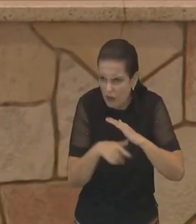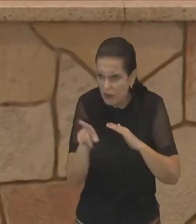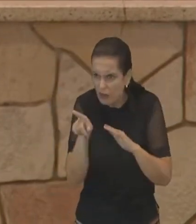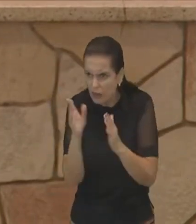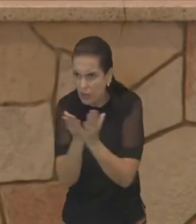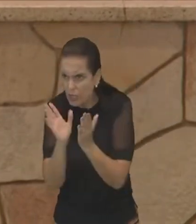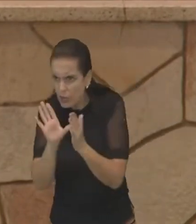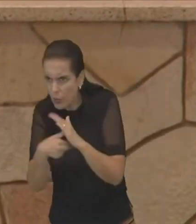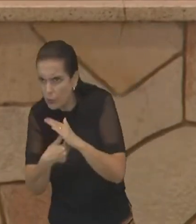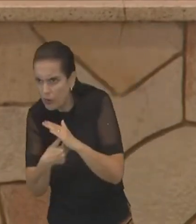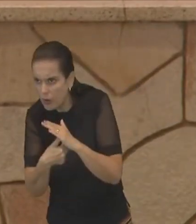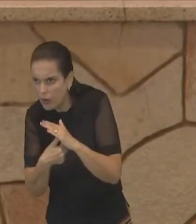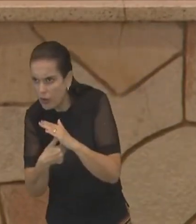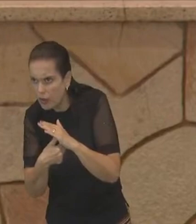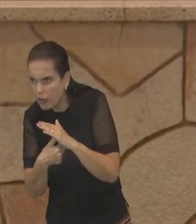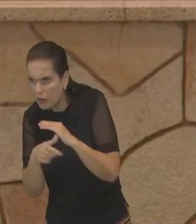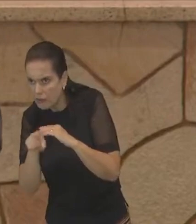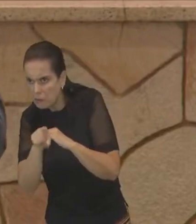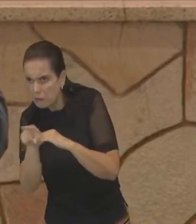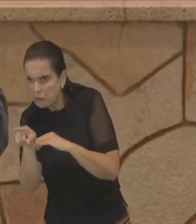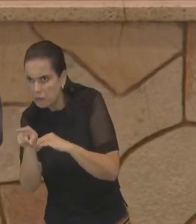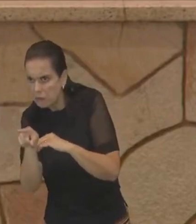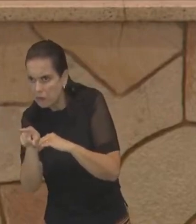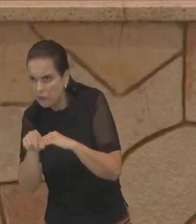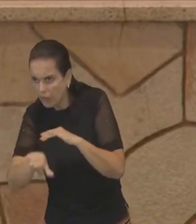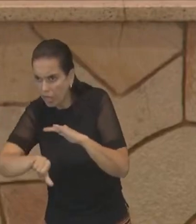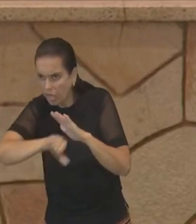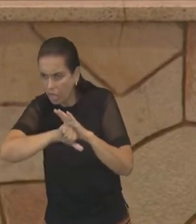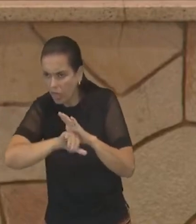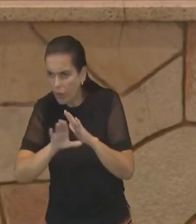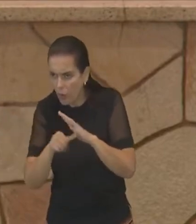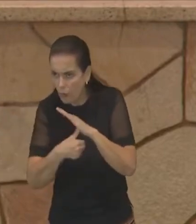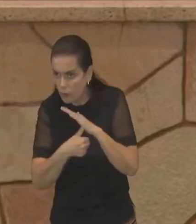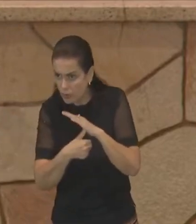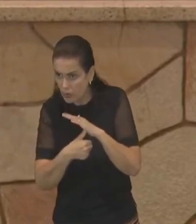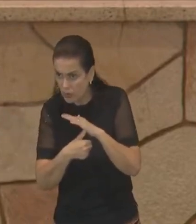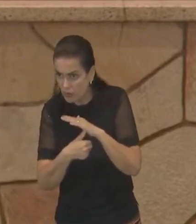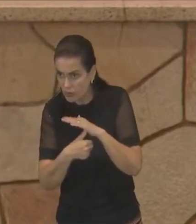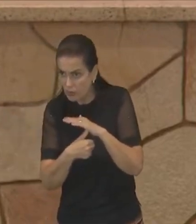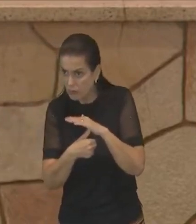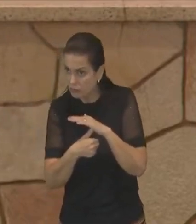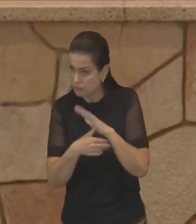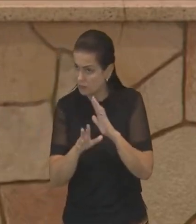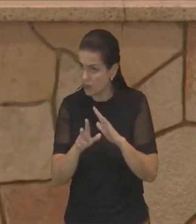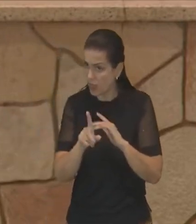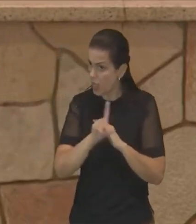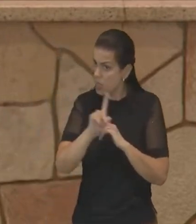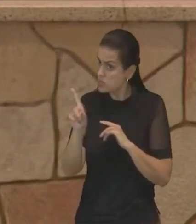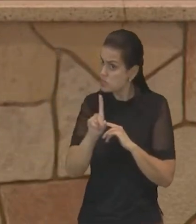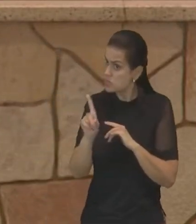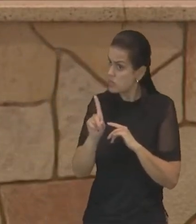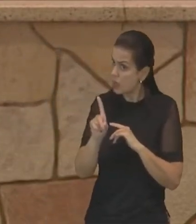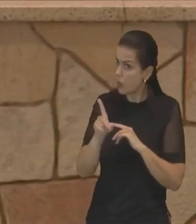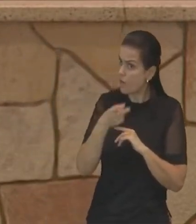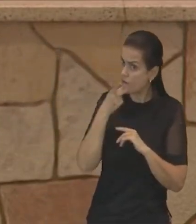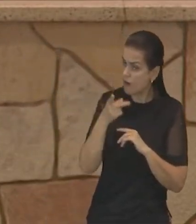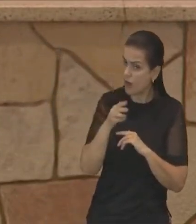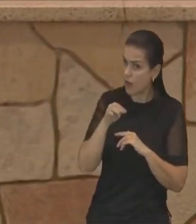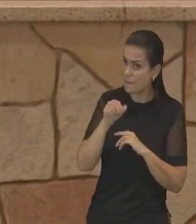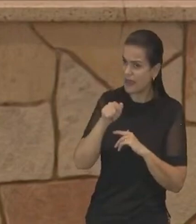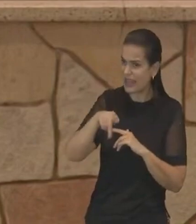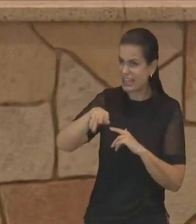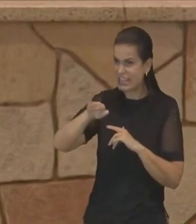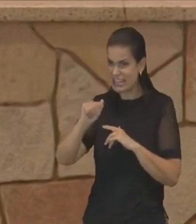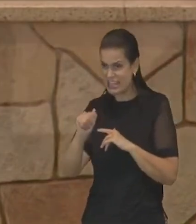o crente rouba. Será que o crente rouba? Eu não vou nem mencionar aqui só Malaquias 3,10, porque a